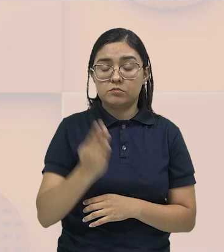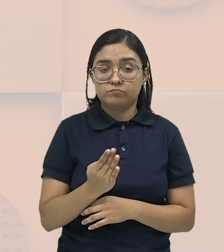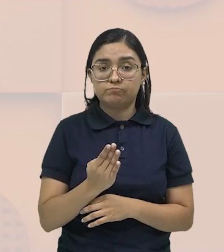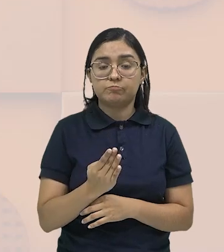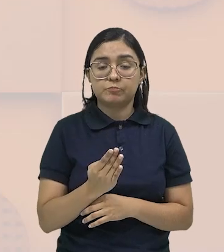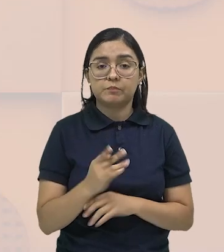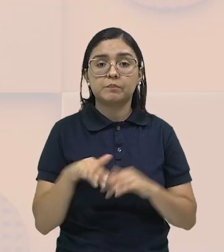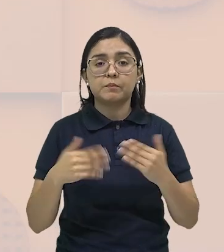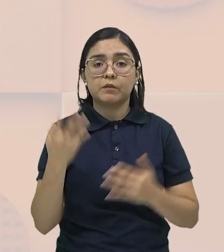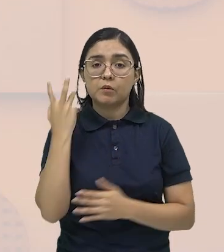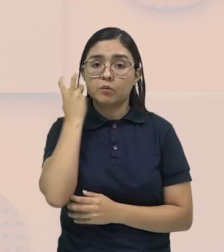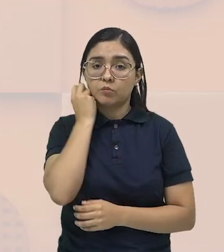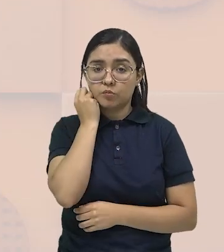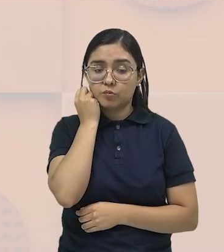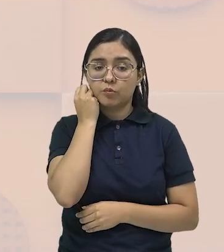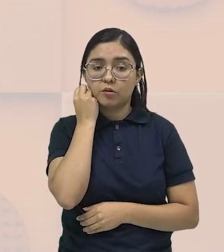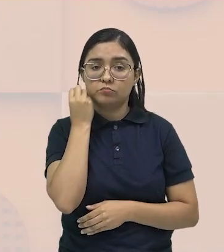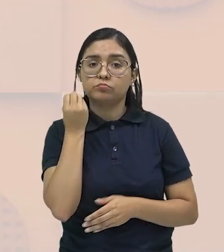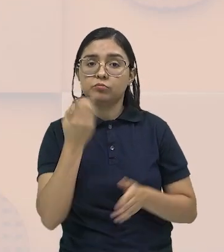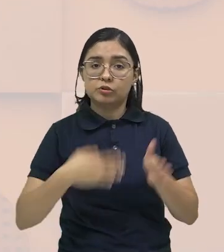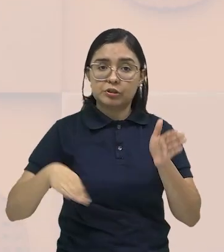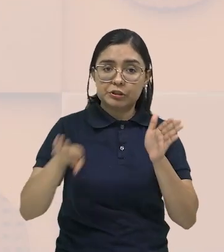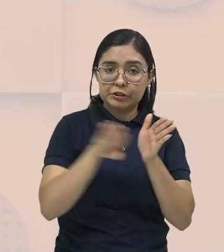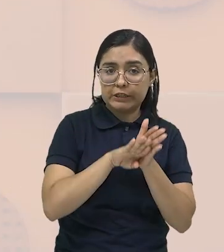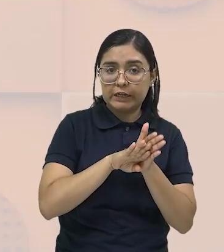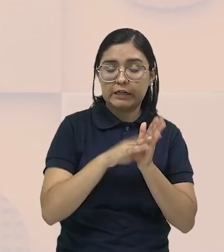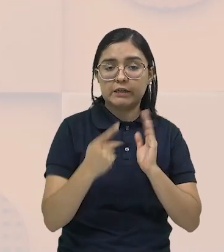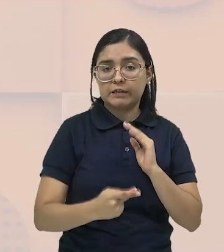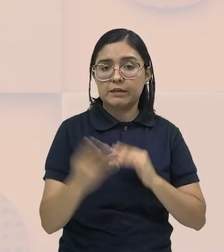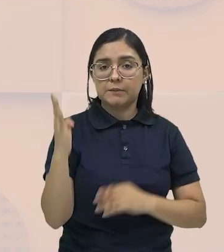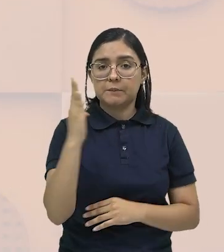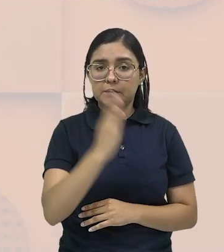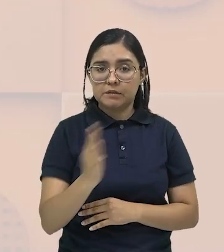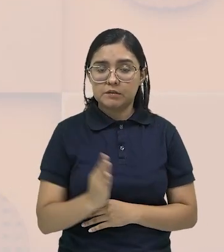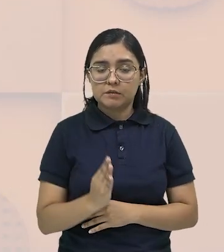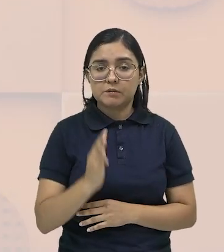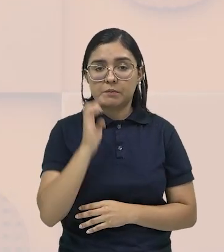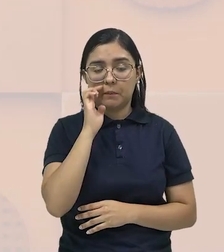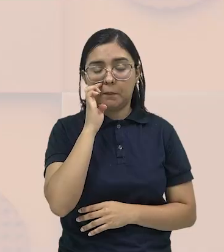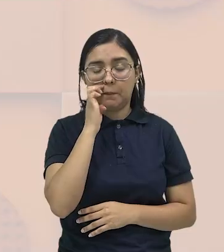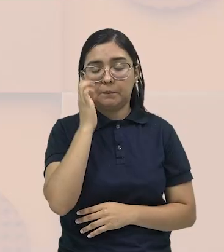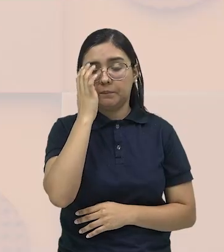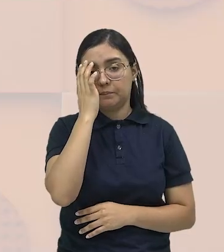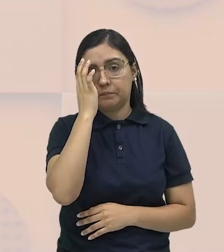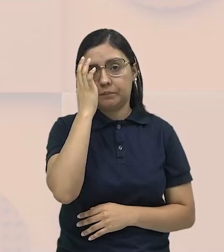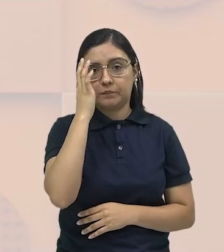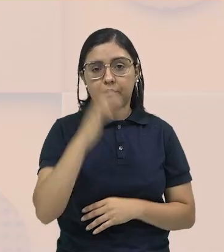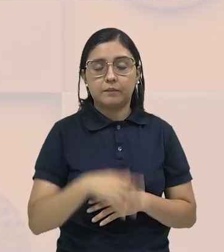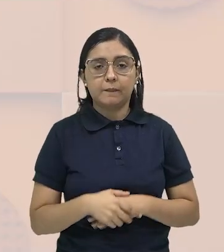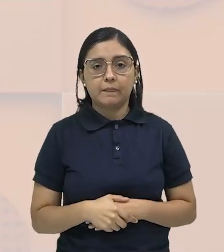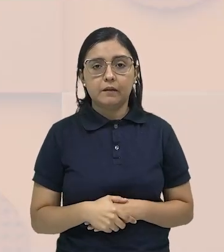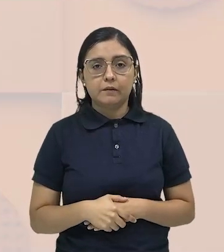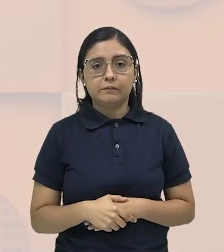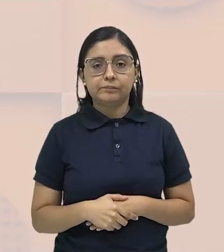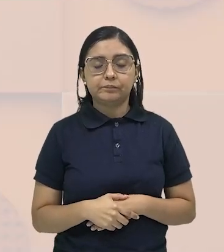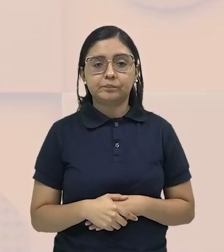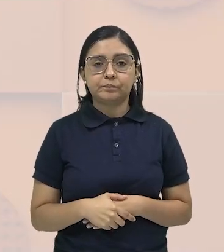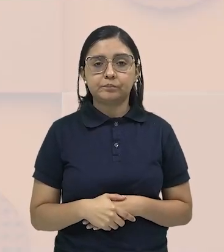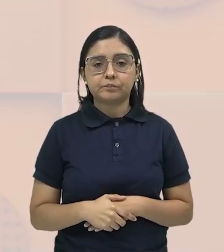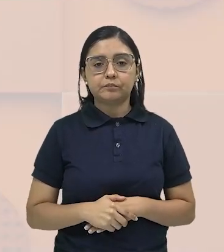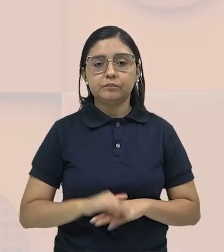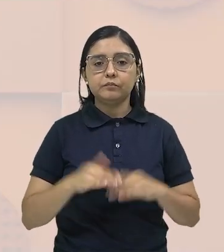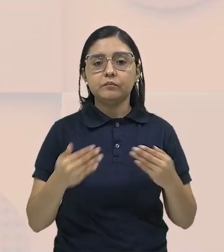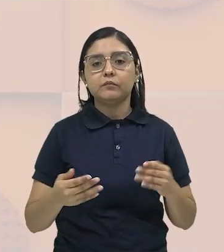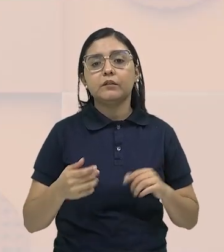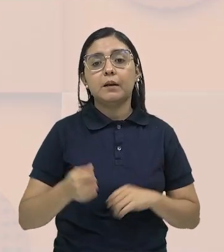Quando Dom João vem para o Brasil, né, vem nessa fuga ou nessa saída estratégica, você escolhe, né, essa vinda para cá, é a